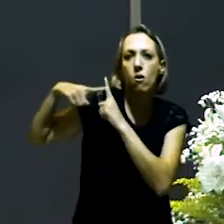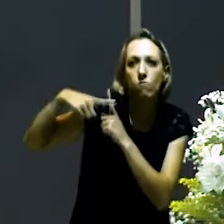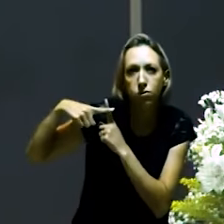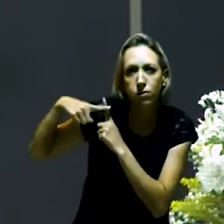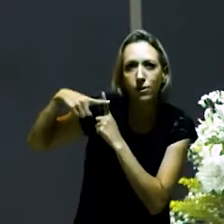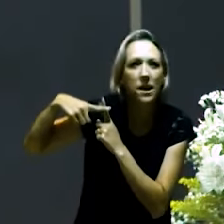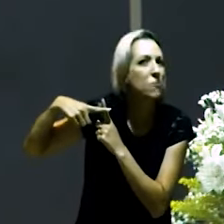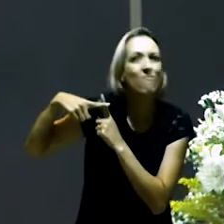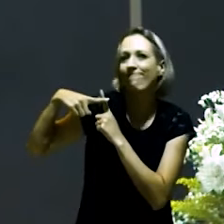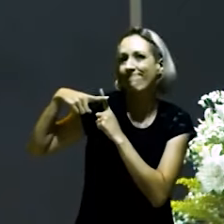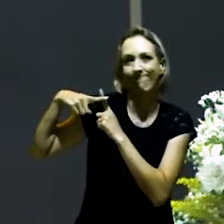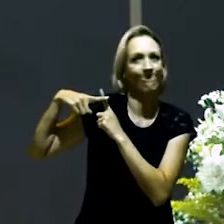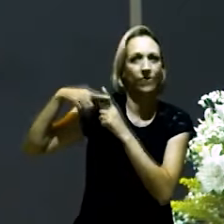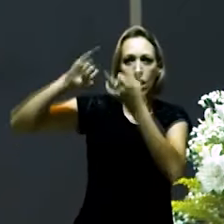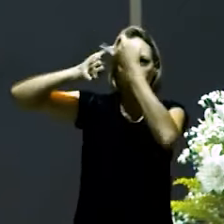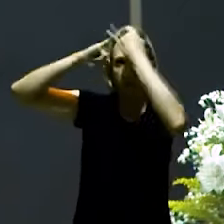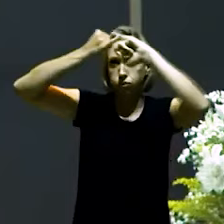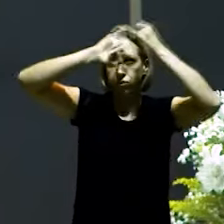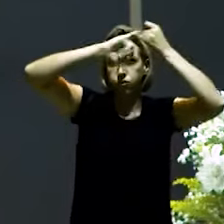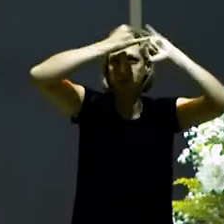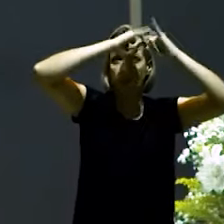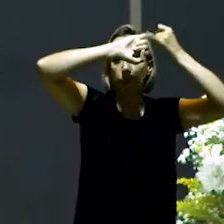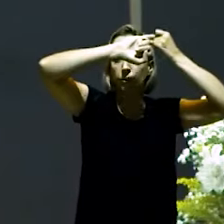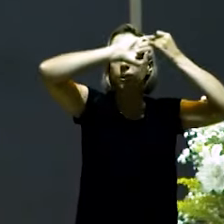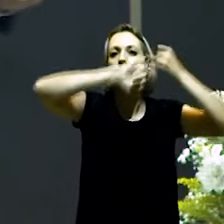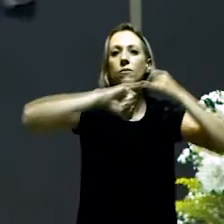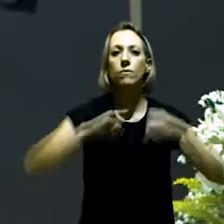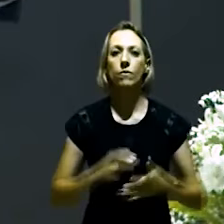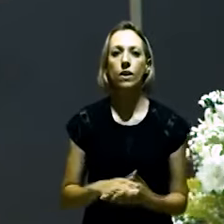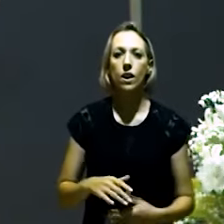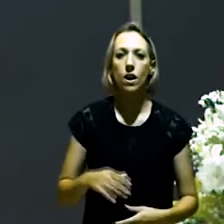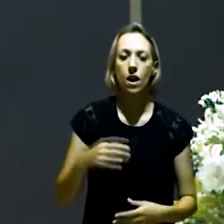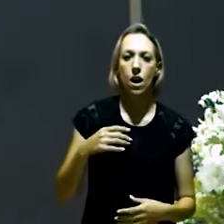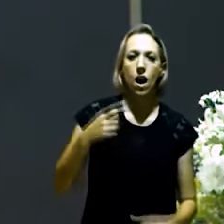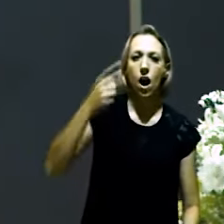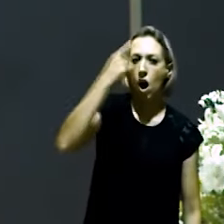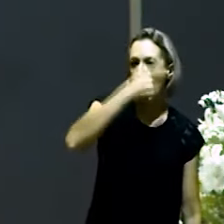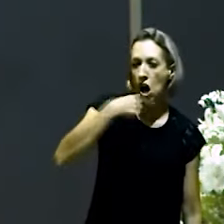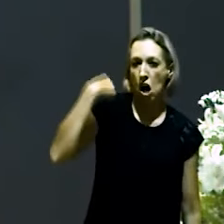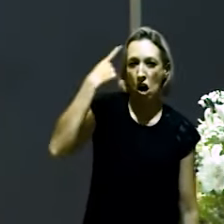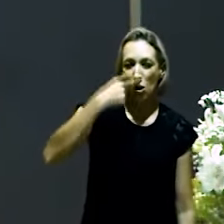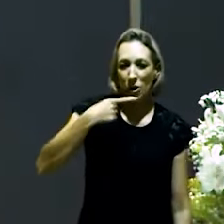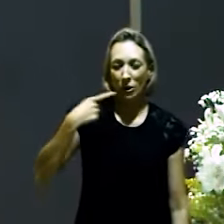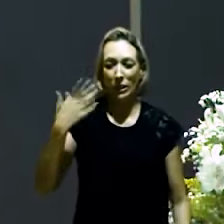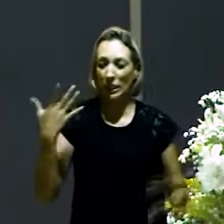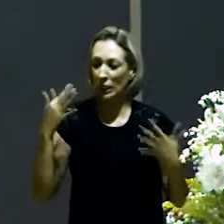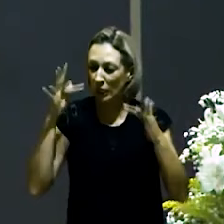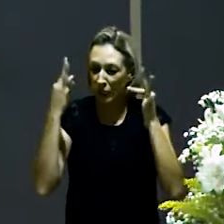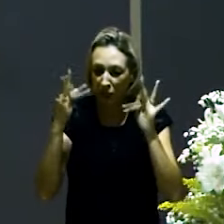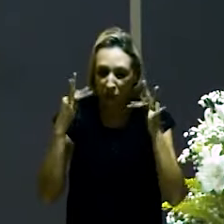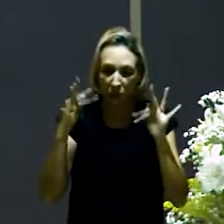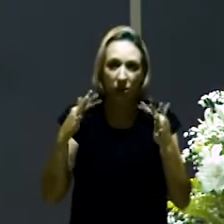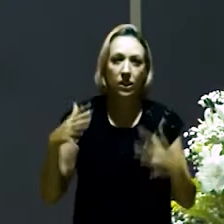mais desfila com a coroa de espinhos. Ele não mais desfila com o rosto desfigurado. Ele não mais desfila com as suas